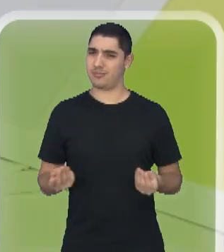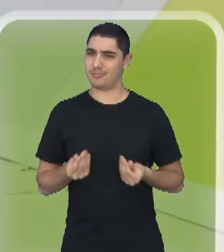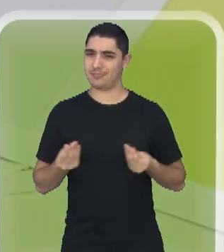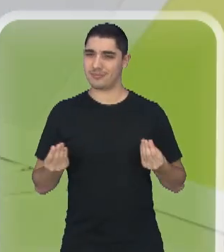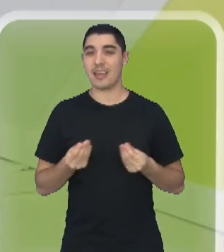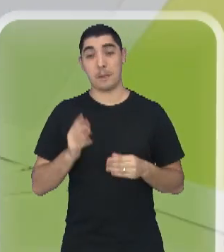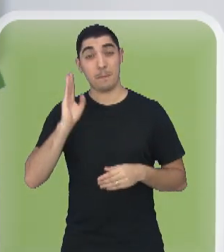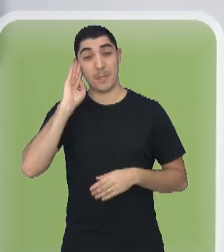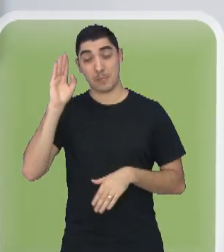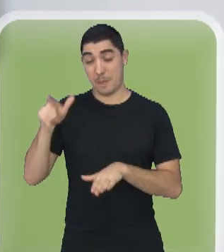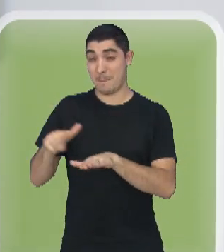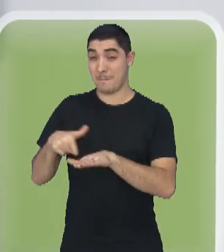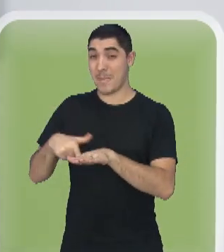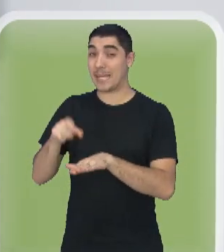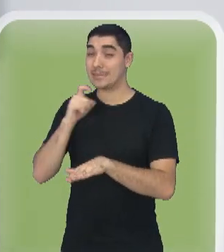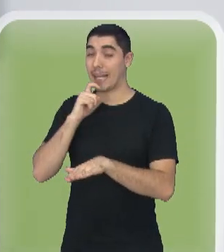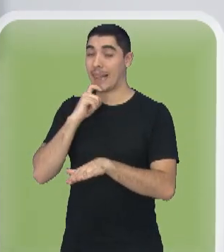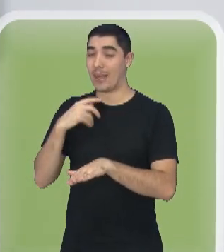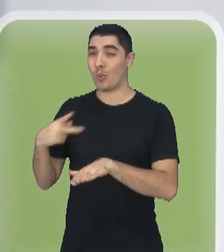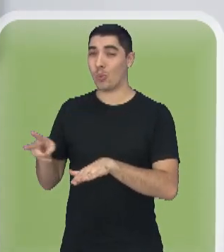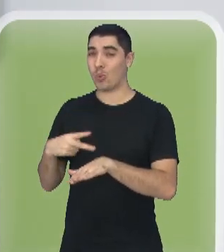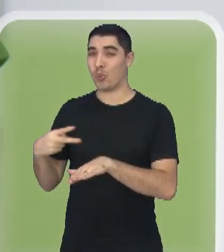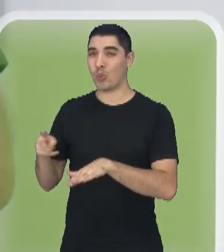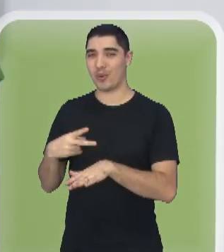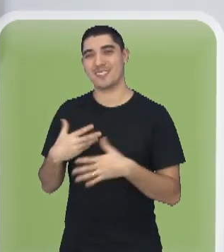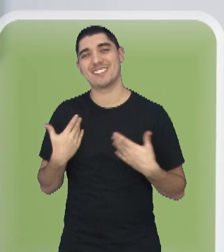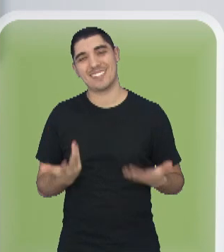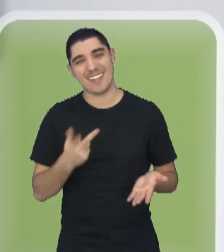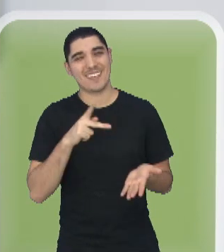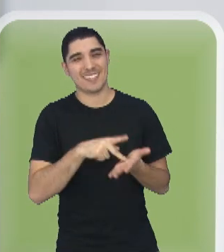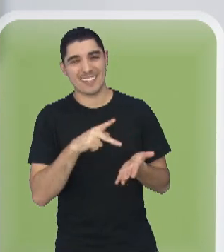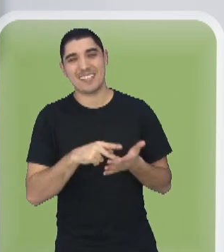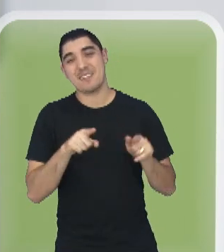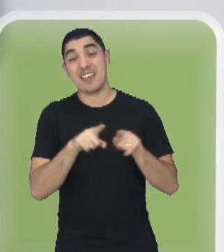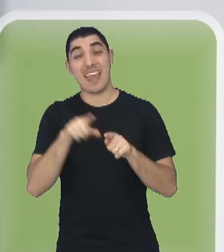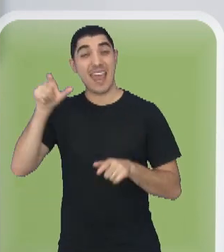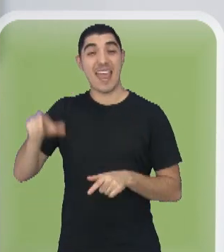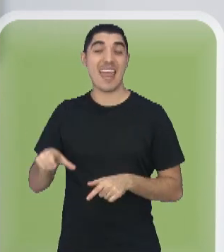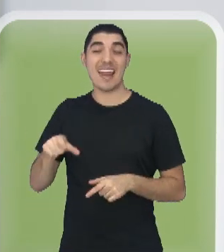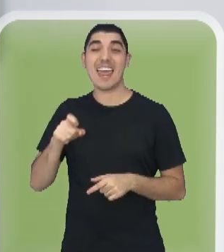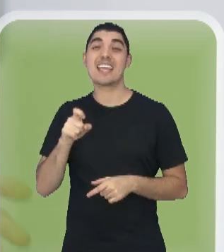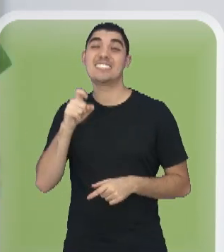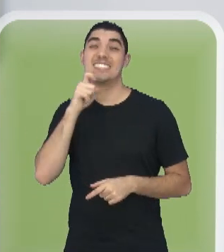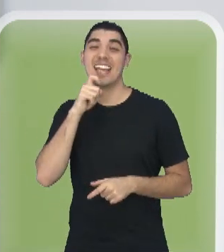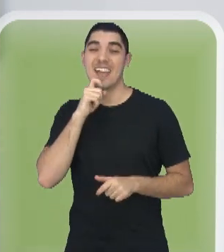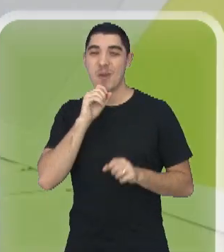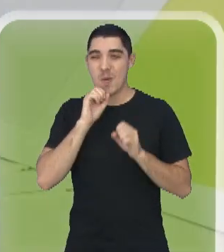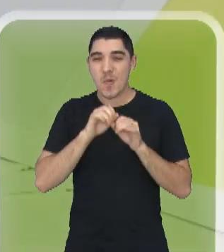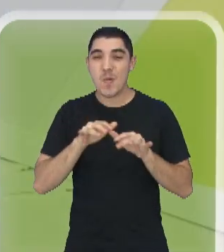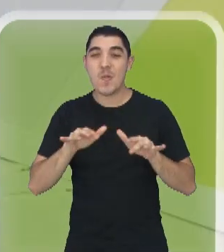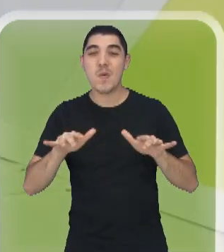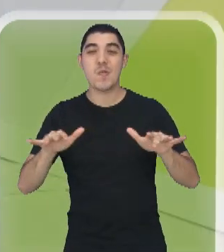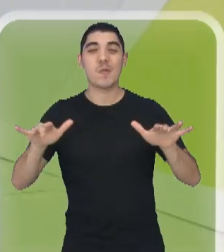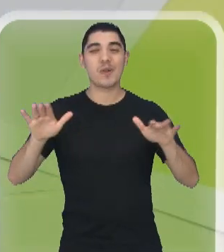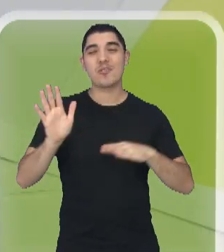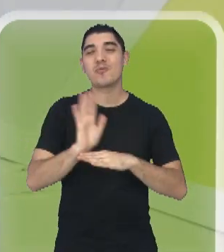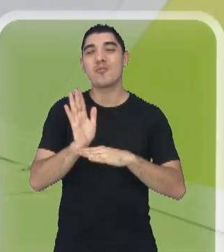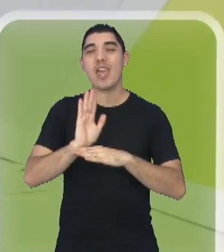pés, né? É, exatamente. Mas o a própria Elsa do filme. Ah, mas falando...